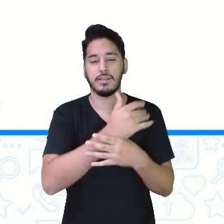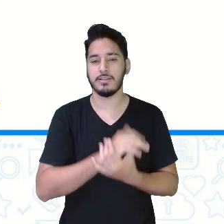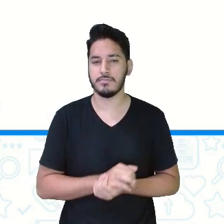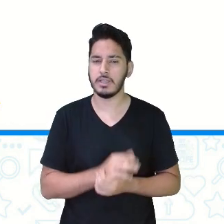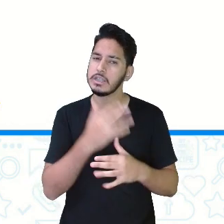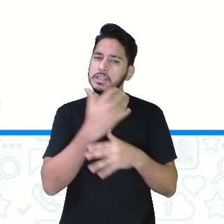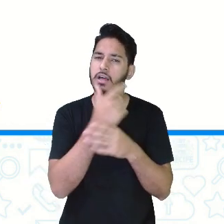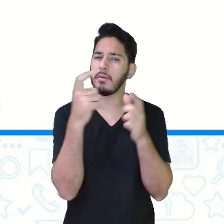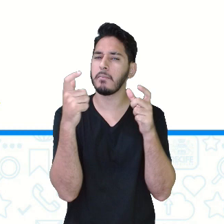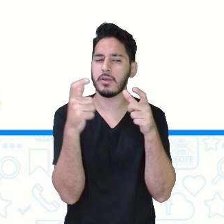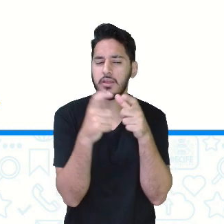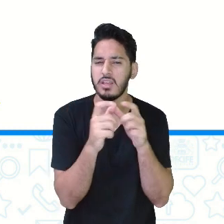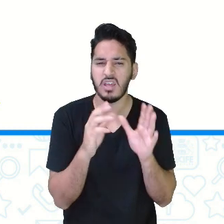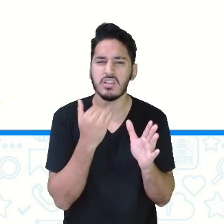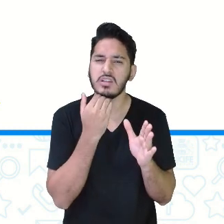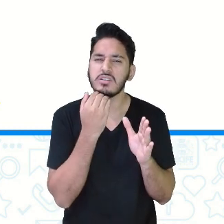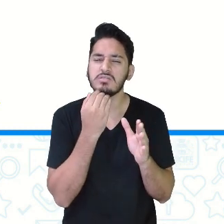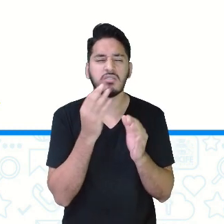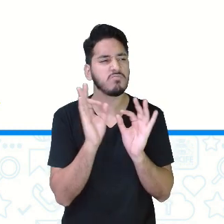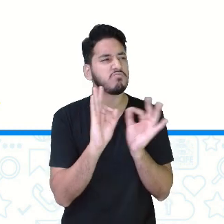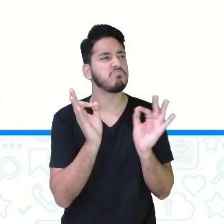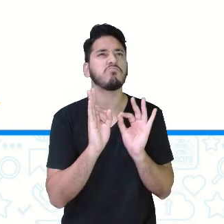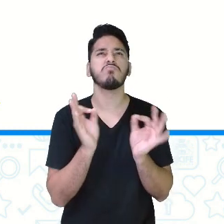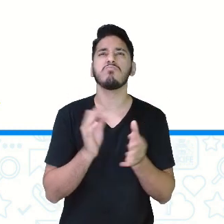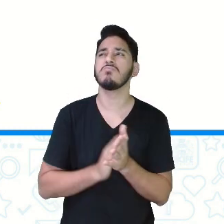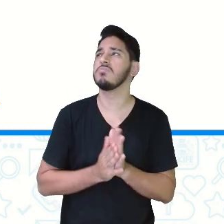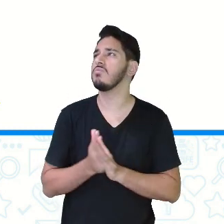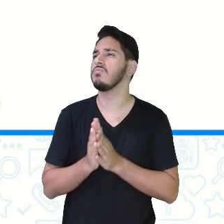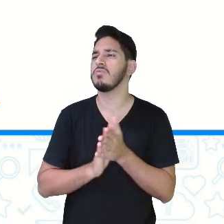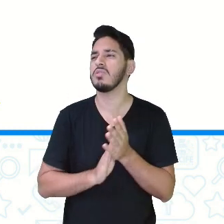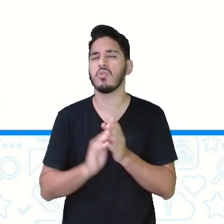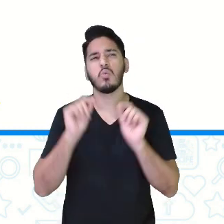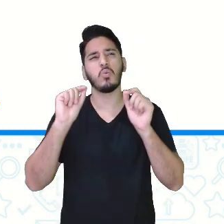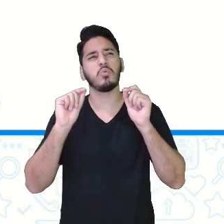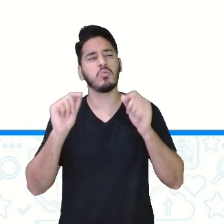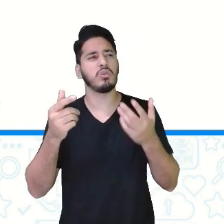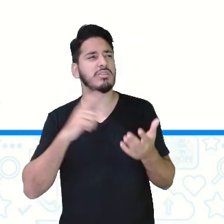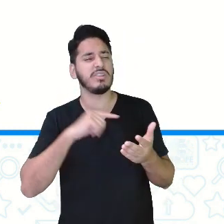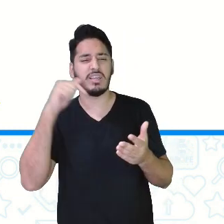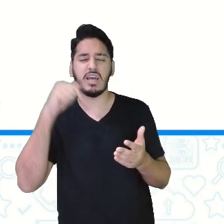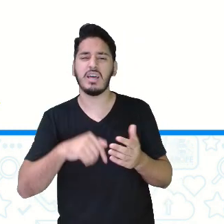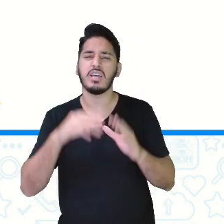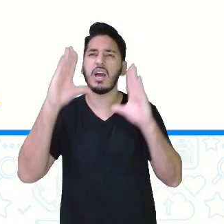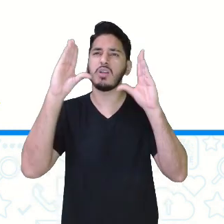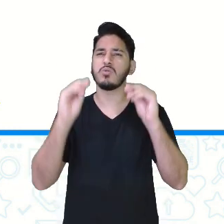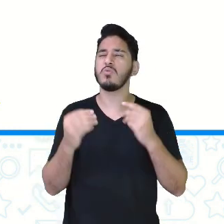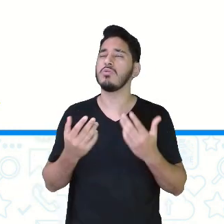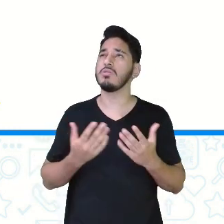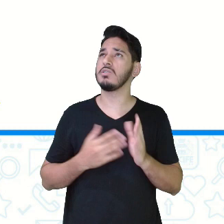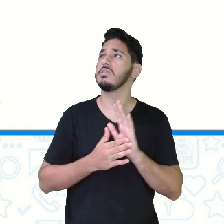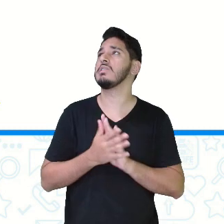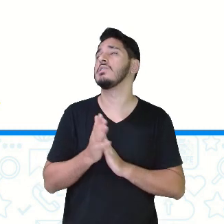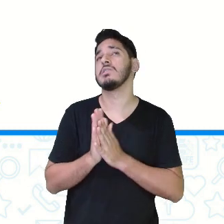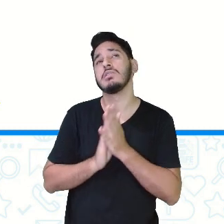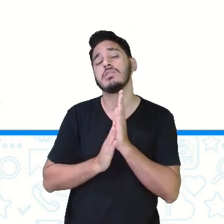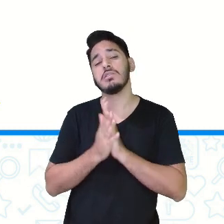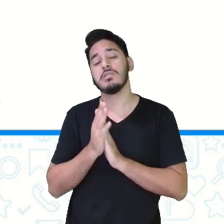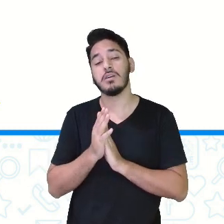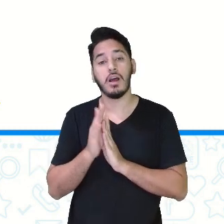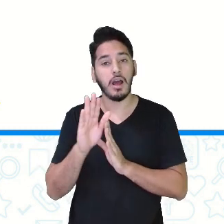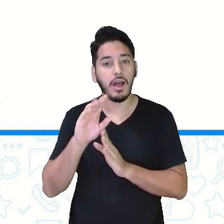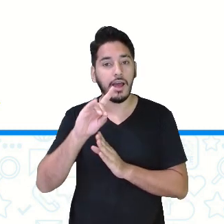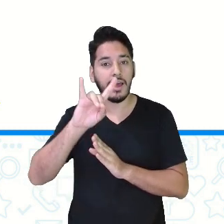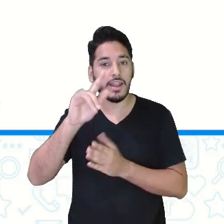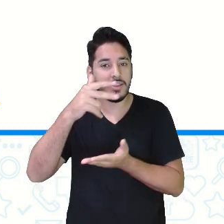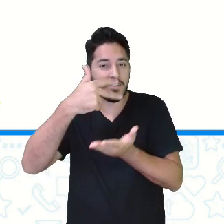Cidade pequena, sem muitos atrativos. O que se poderia fazer à noite para a distração? Era dia de baile